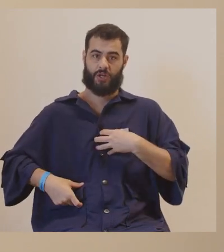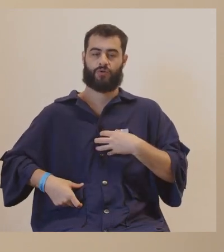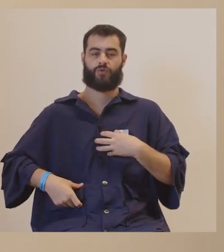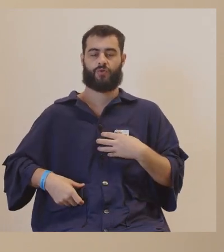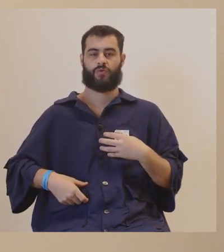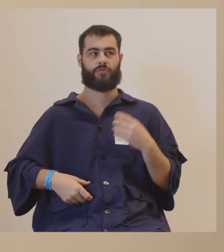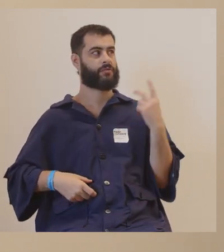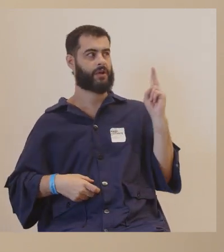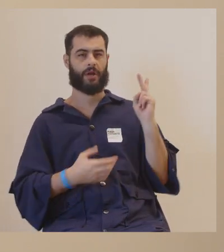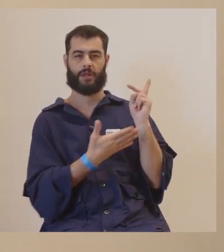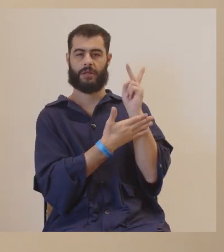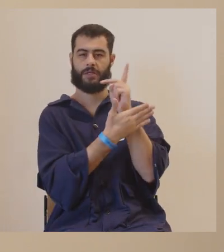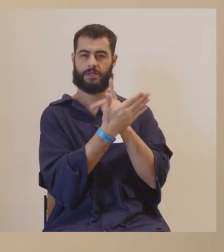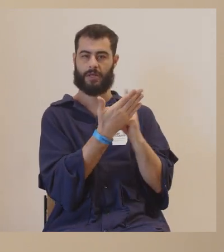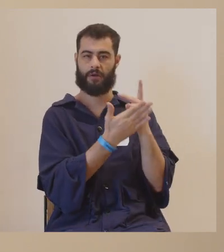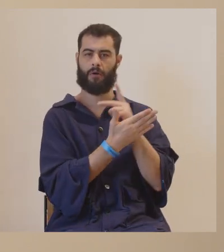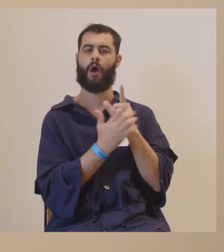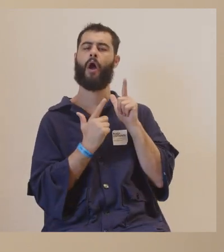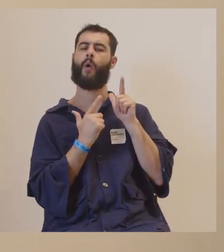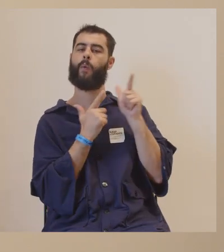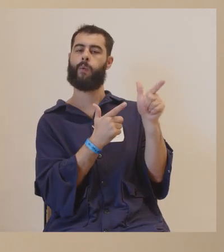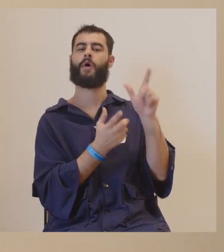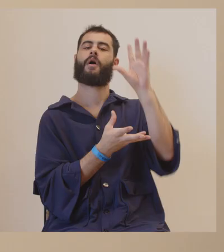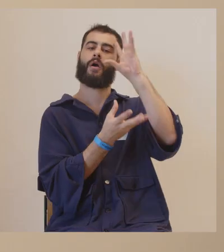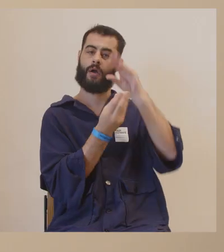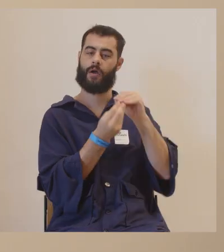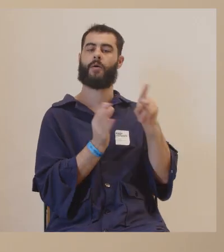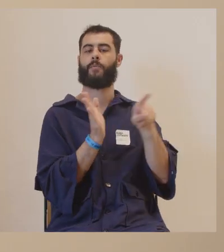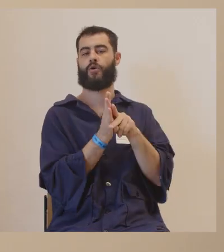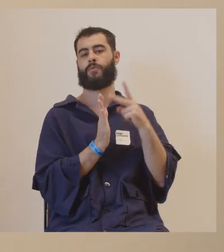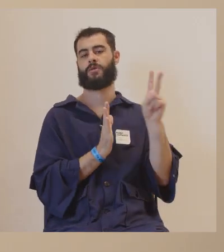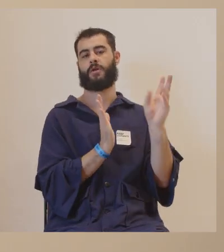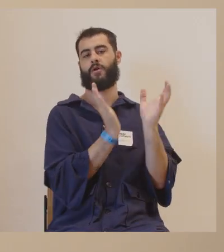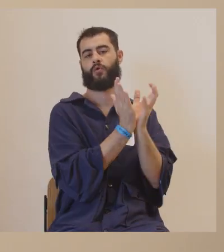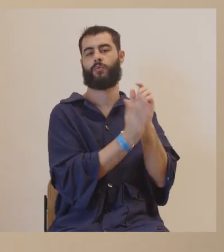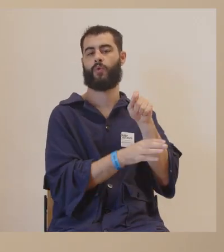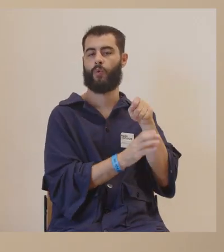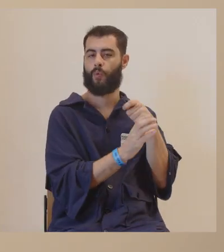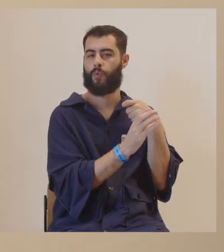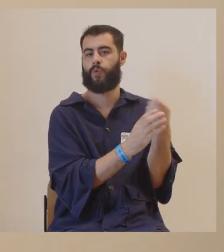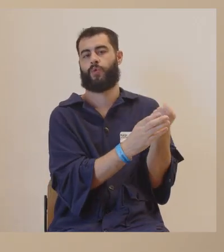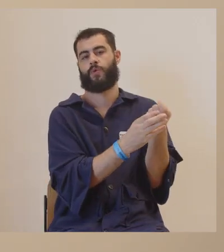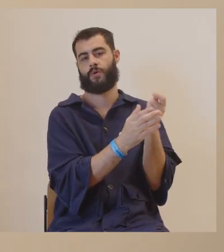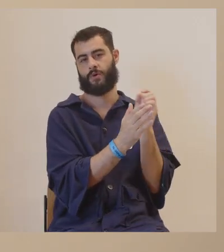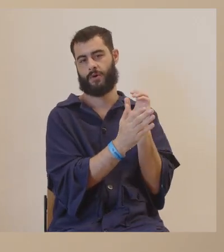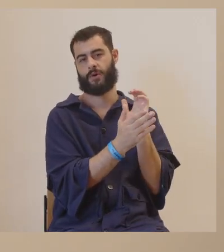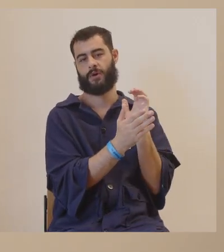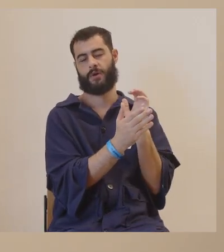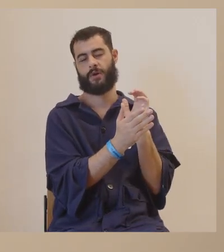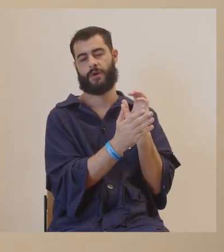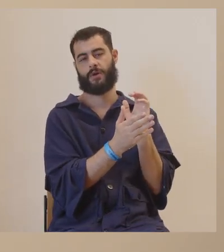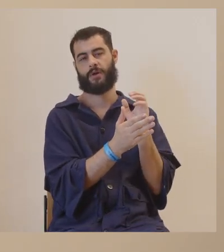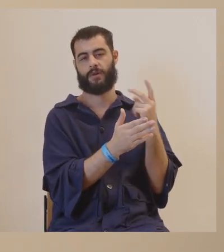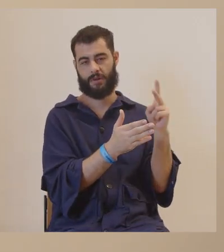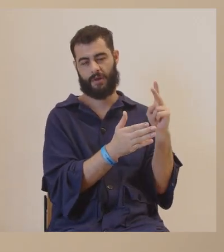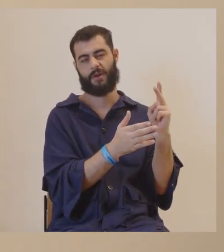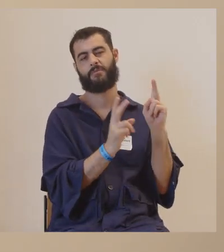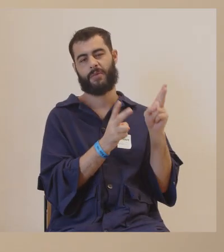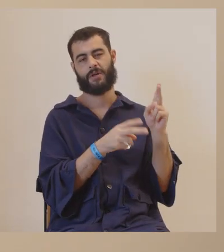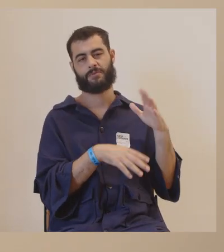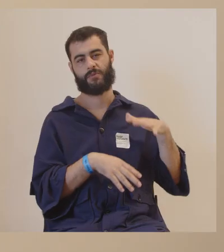Toyokuni representa, designa a classe social delas, ou esse status que elas têm socialmente dentro do